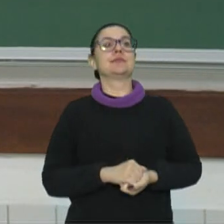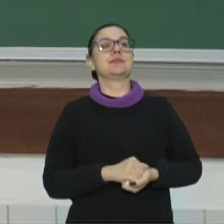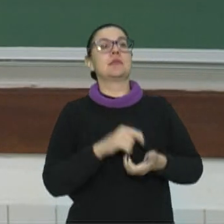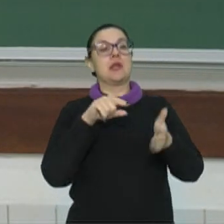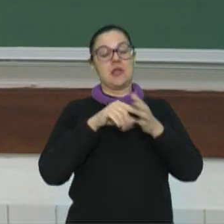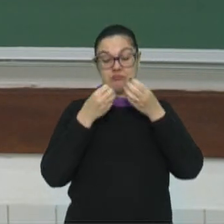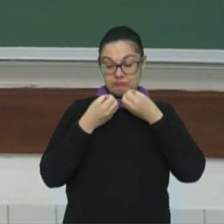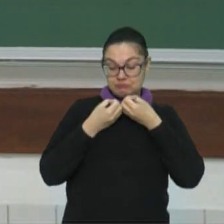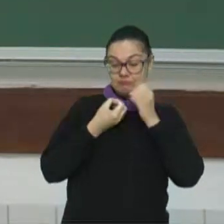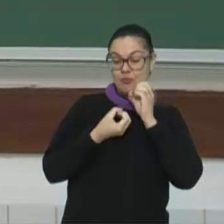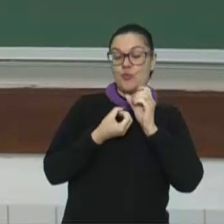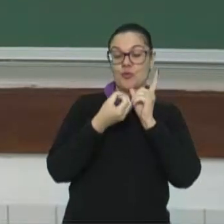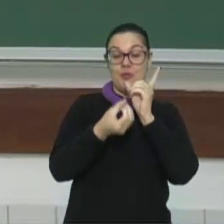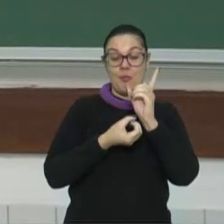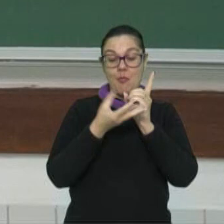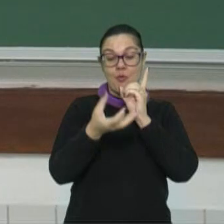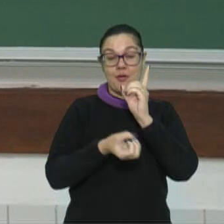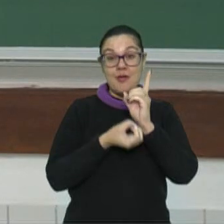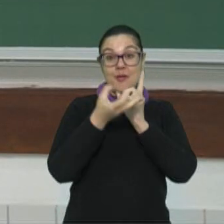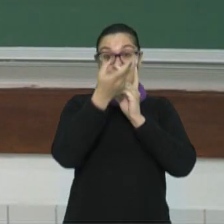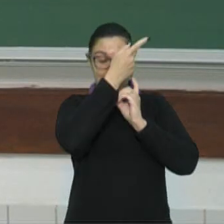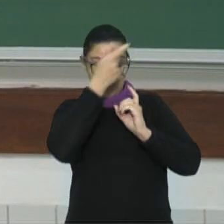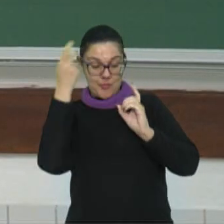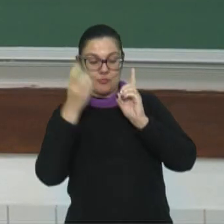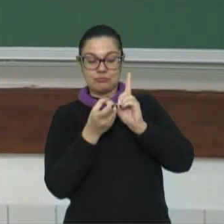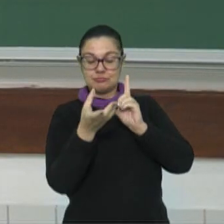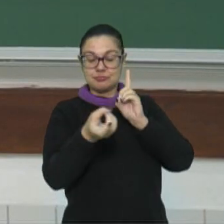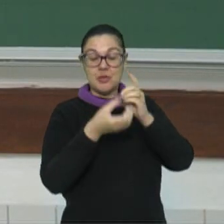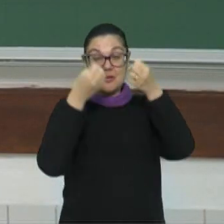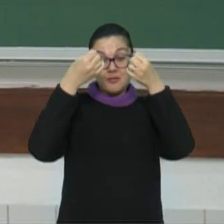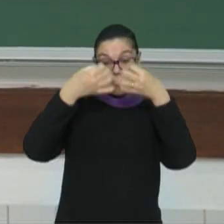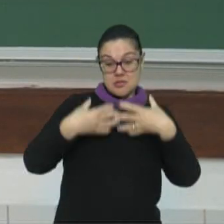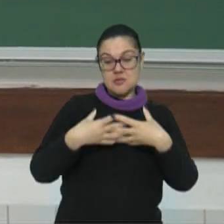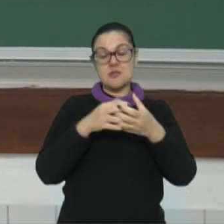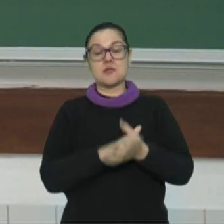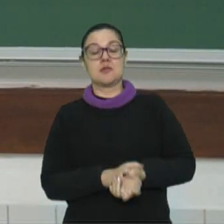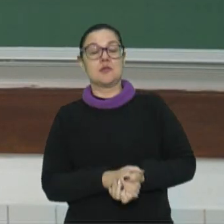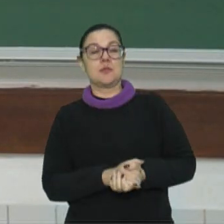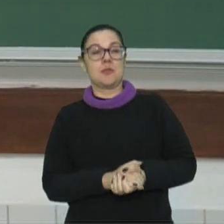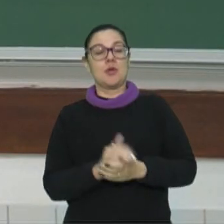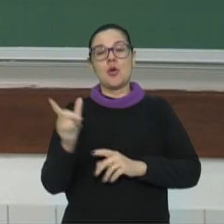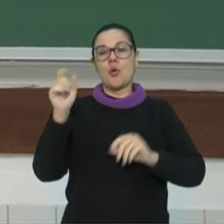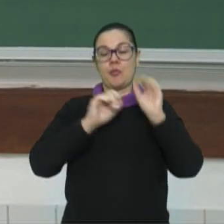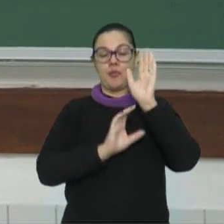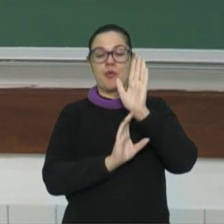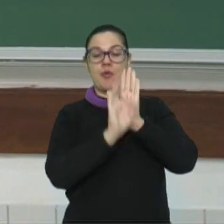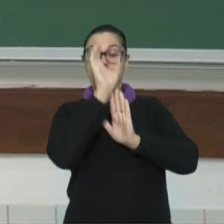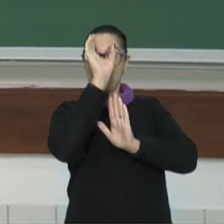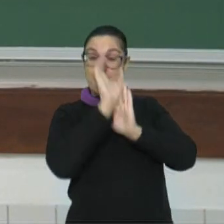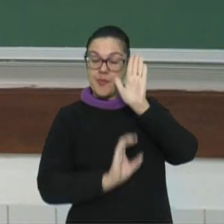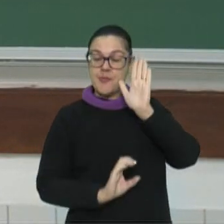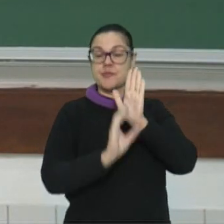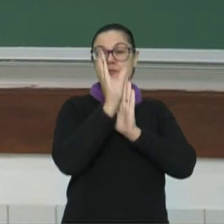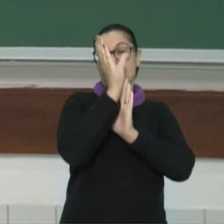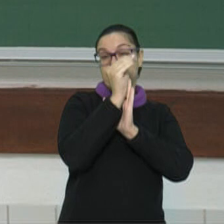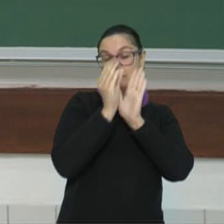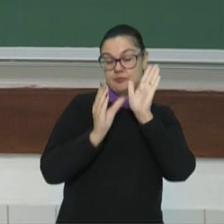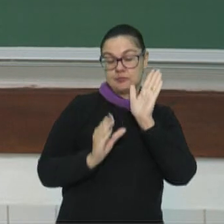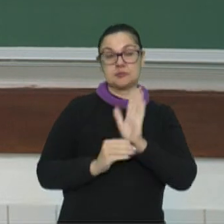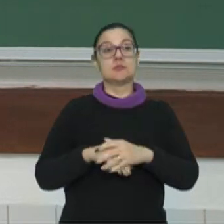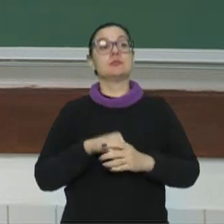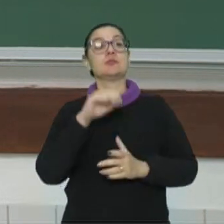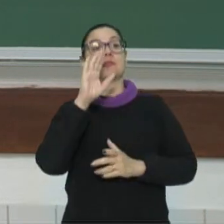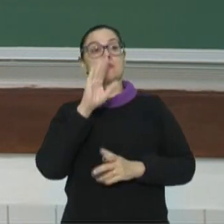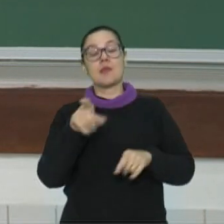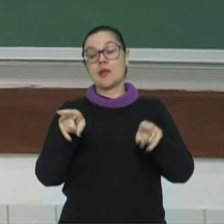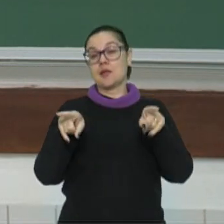os depoimentos que a gente viu que trazem para nós aí o conceito, né? Traz o conceito.